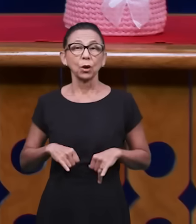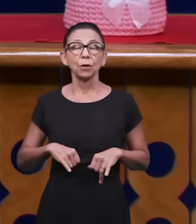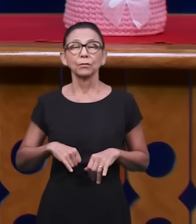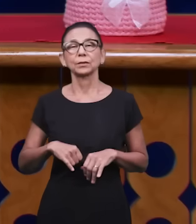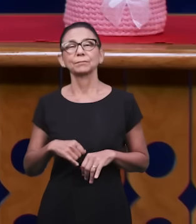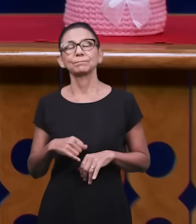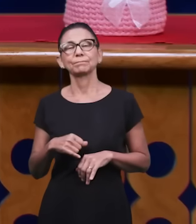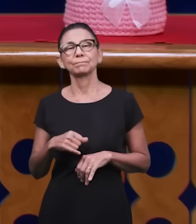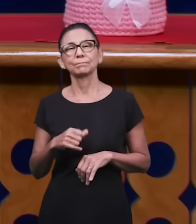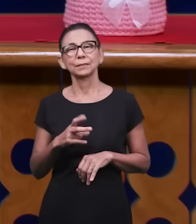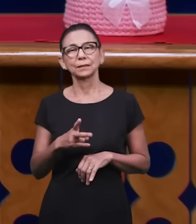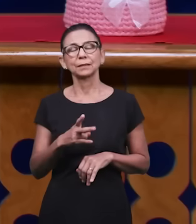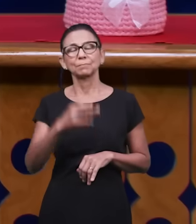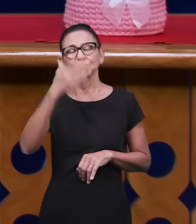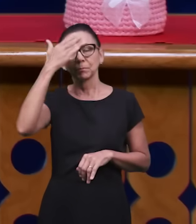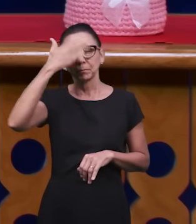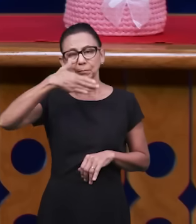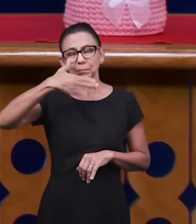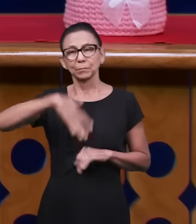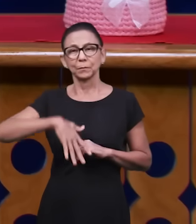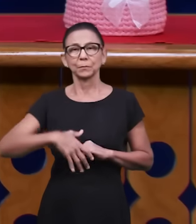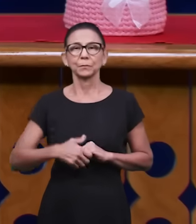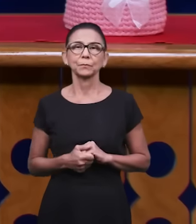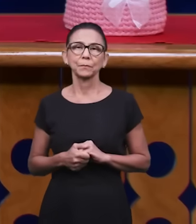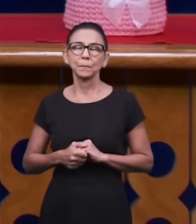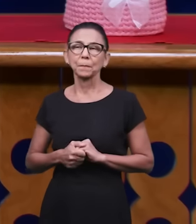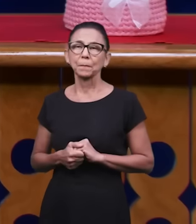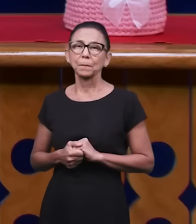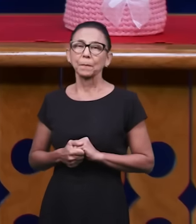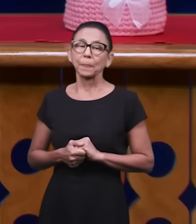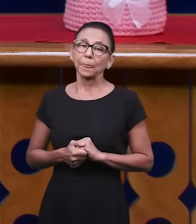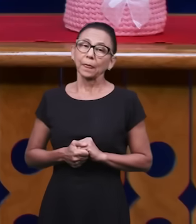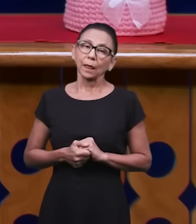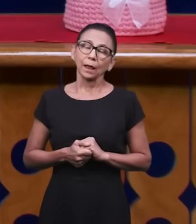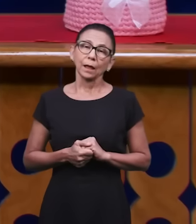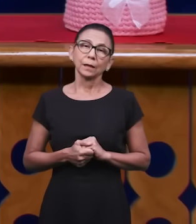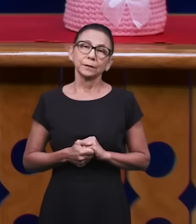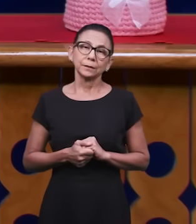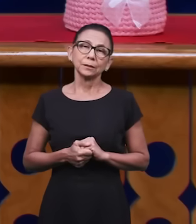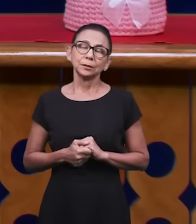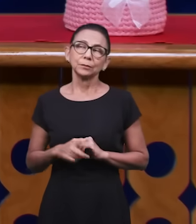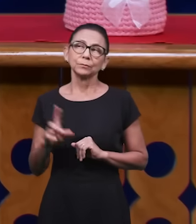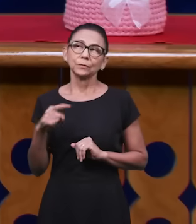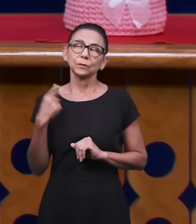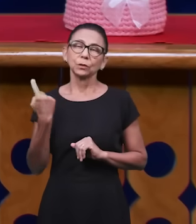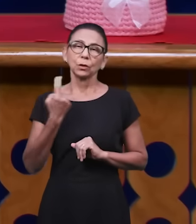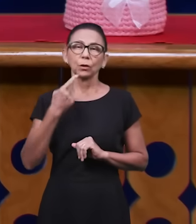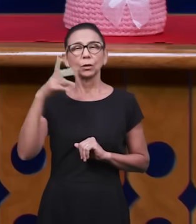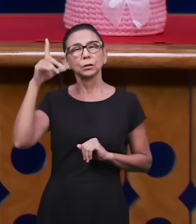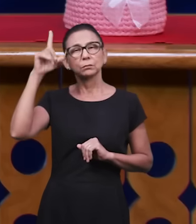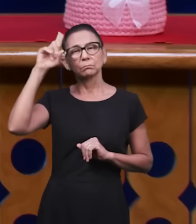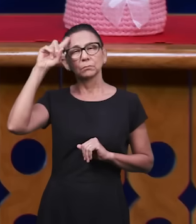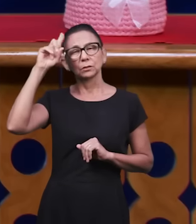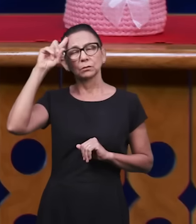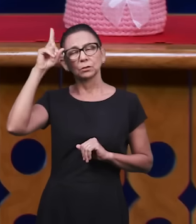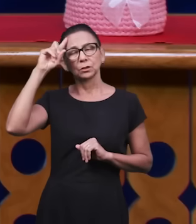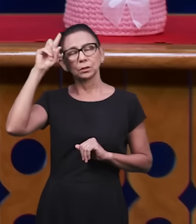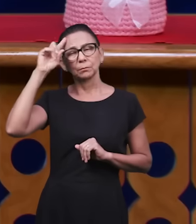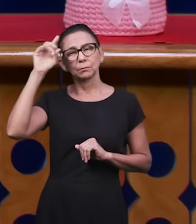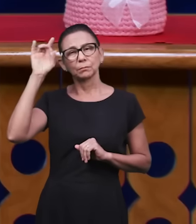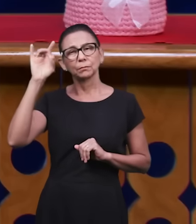impele, isso nos leva a ter que enfrentar no nosso dia a dia muitos obstáculos, muitas